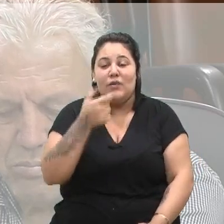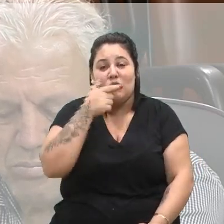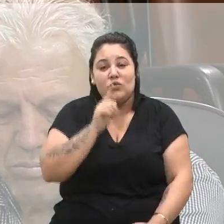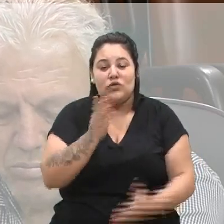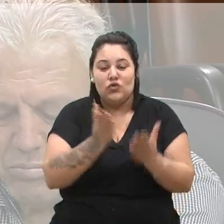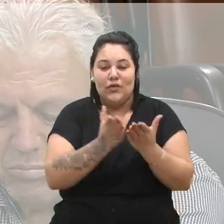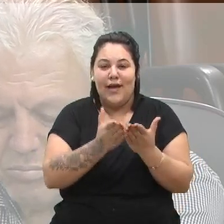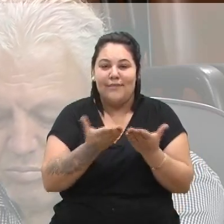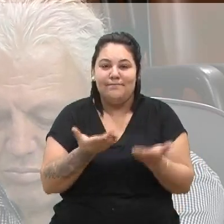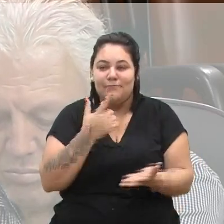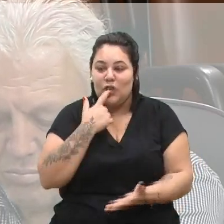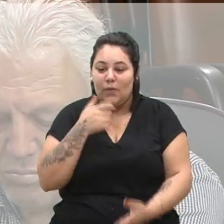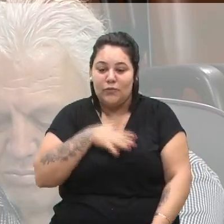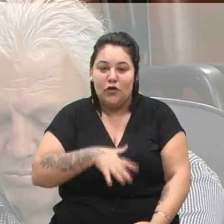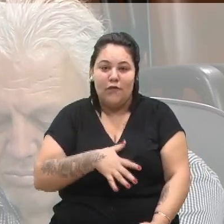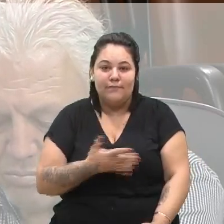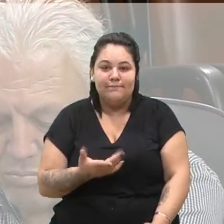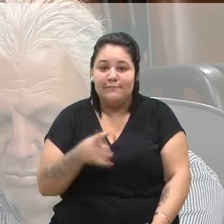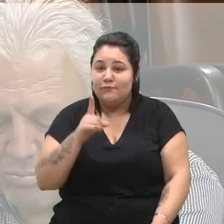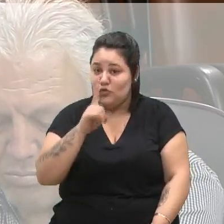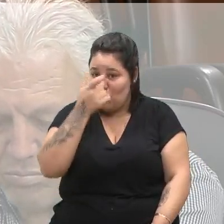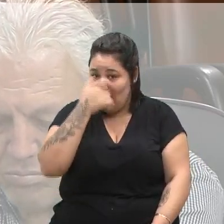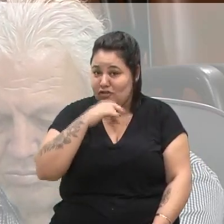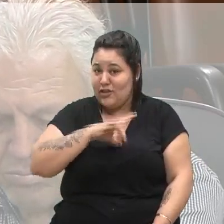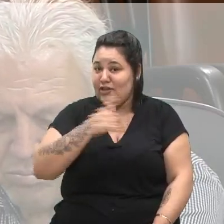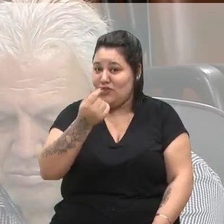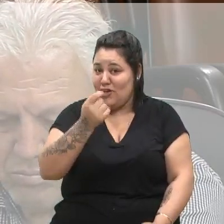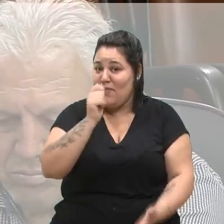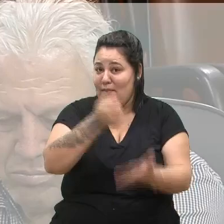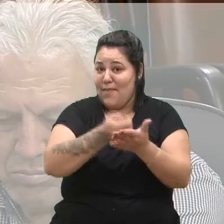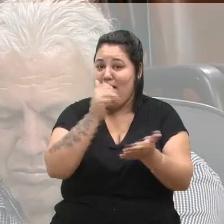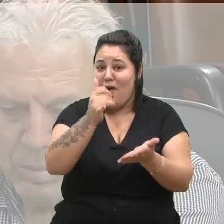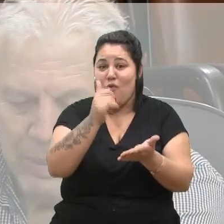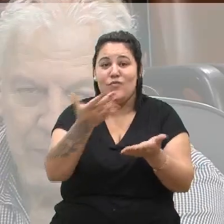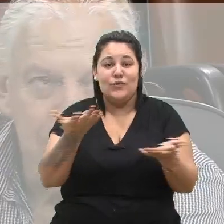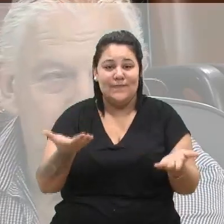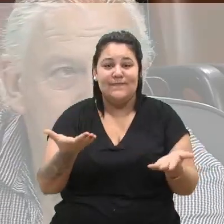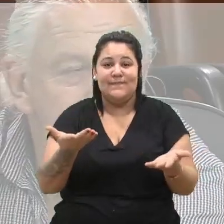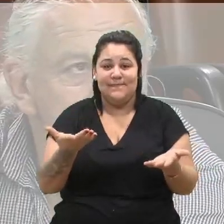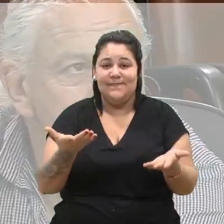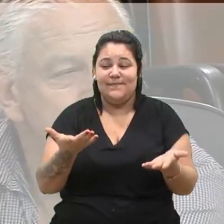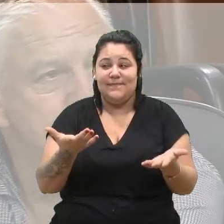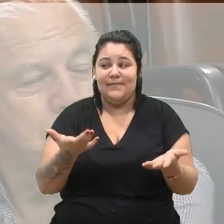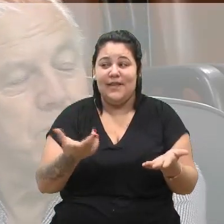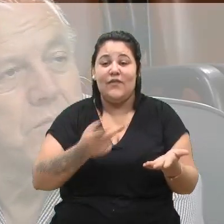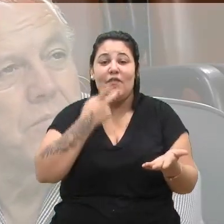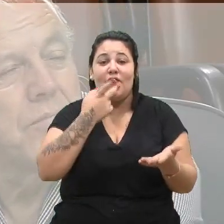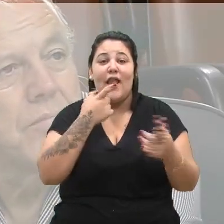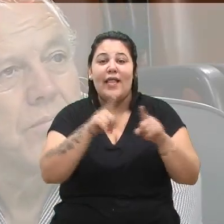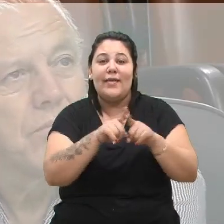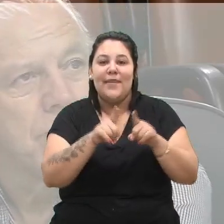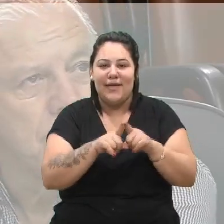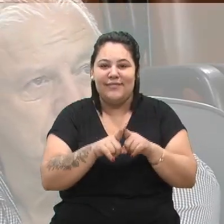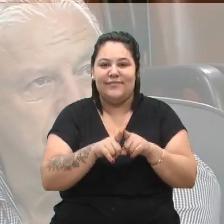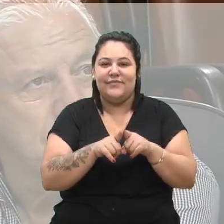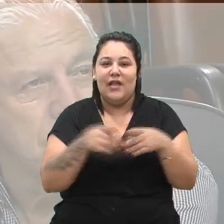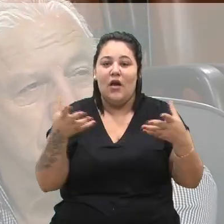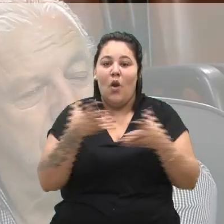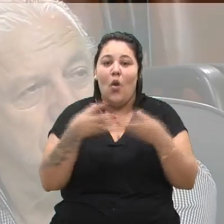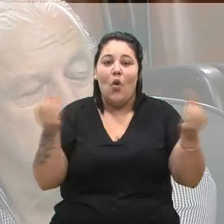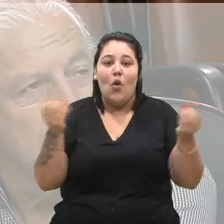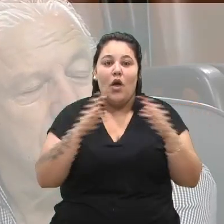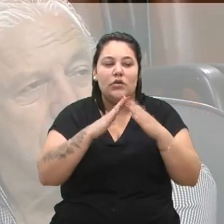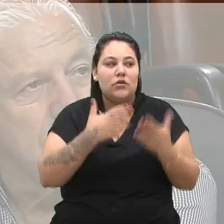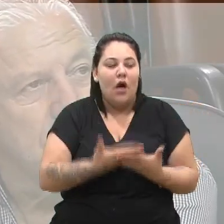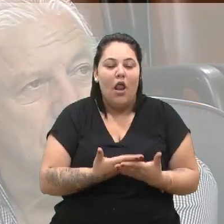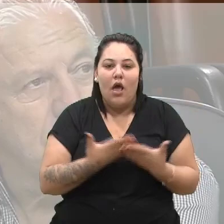Será que eles têm dinheiro para pagar a passagem de ônibus, esses estudantes? Aí vamos falar da evasão escolar. Quantos